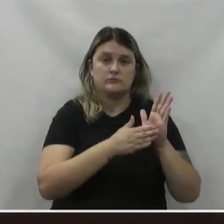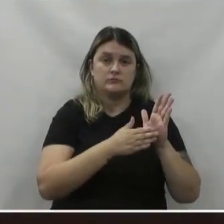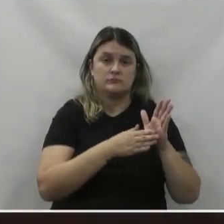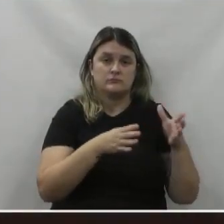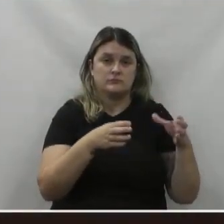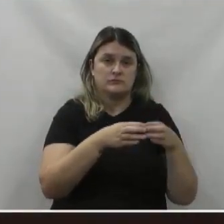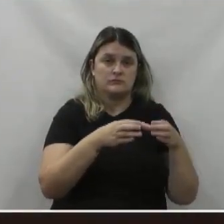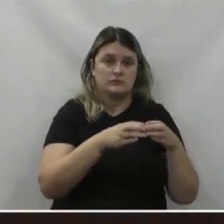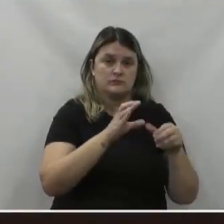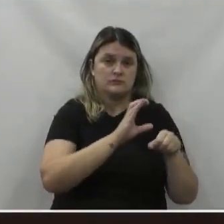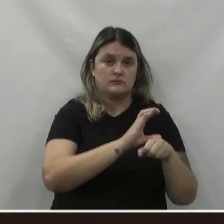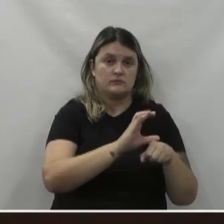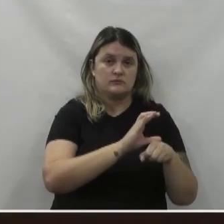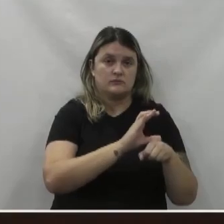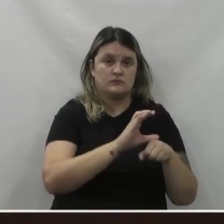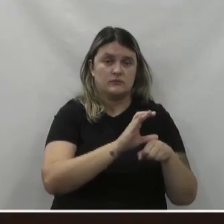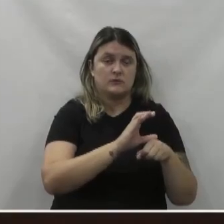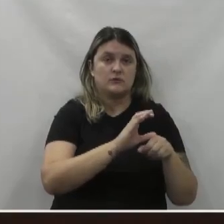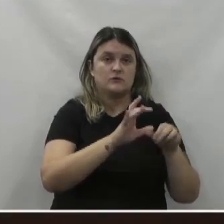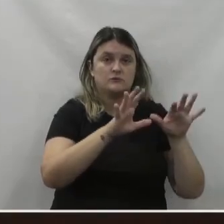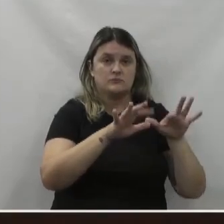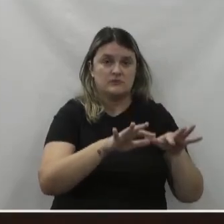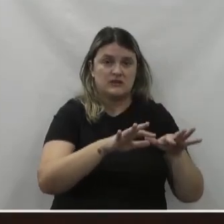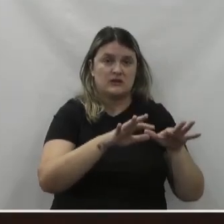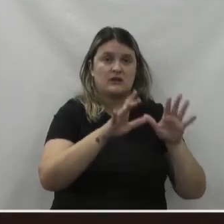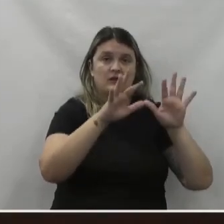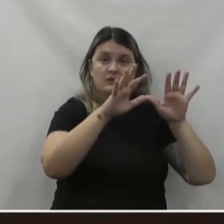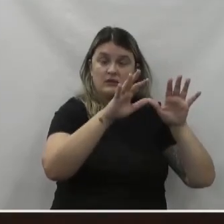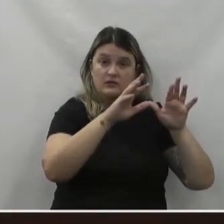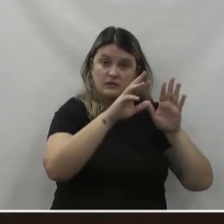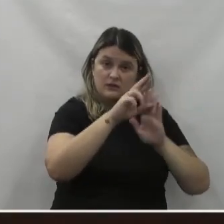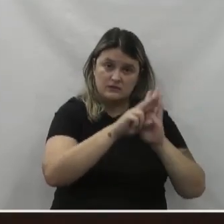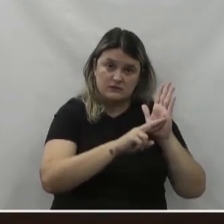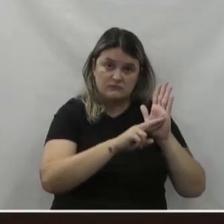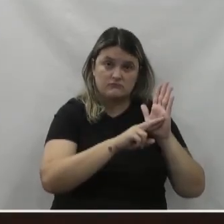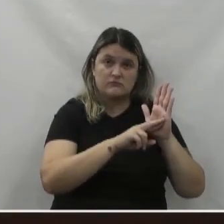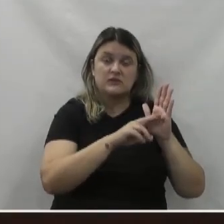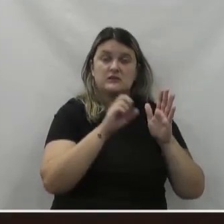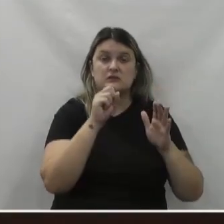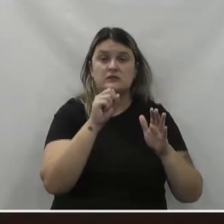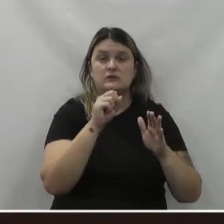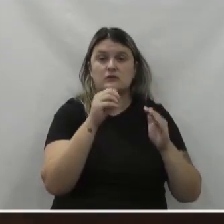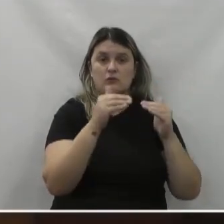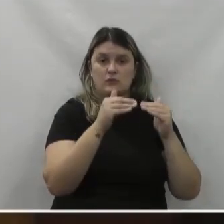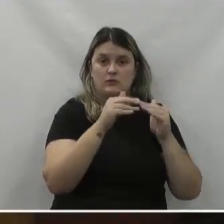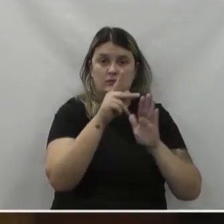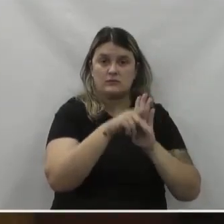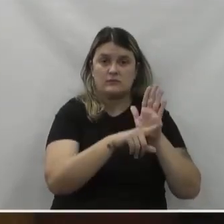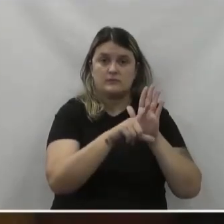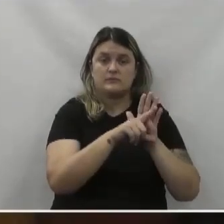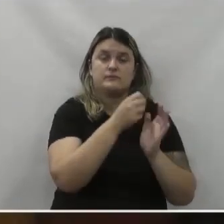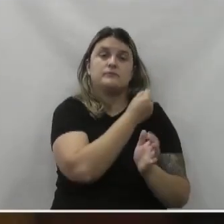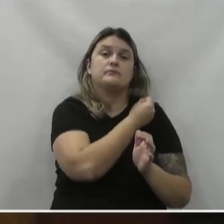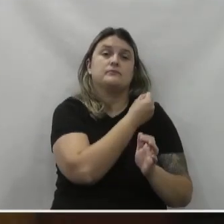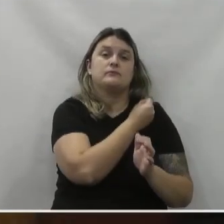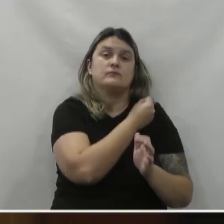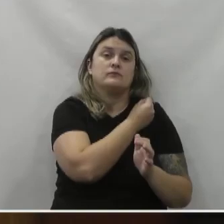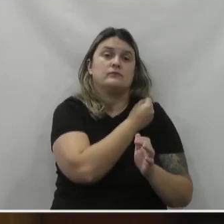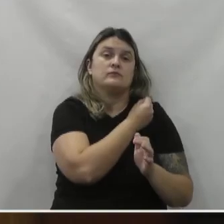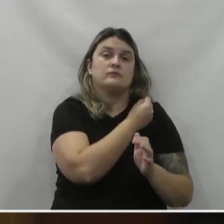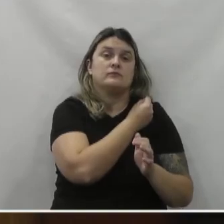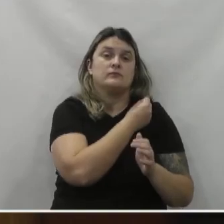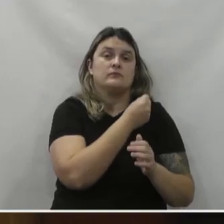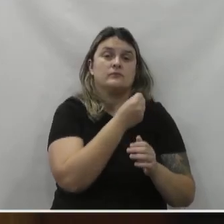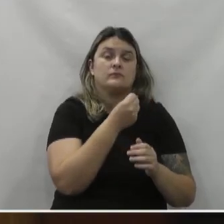da Comissão de Constituição, Justiça e Redação Final, favorável ao projeto de lei ordinária número 13/2025. Votação do parecer fundamentado